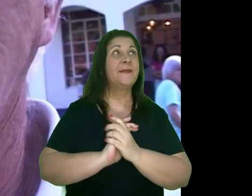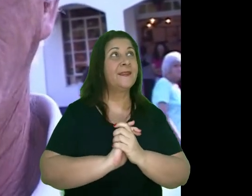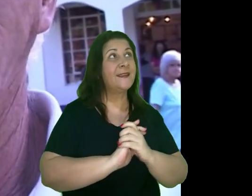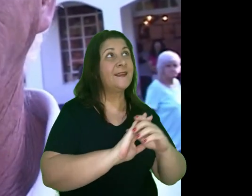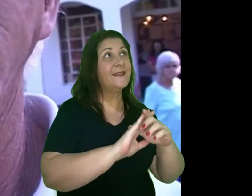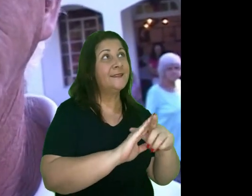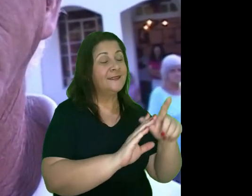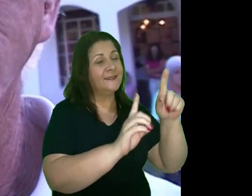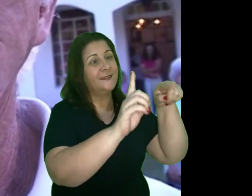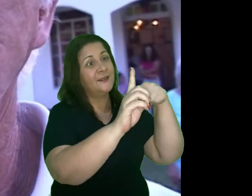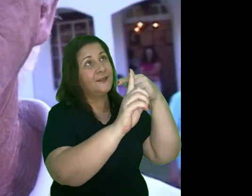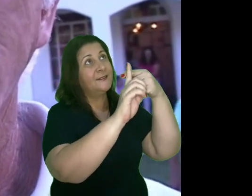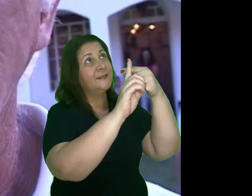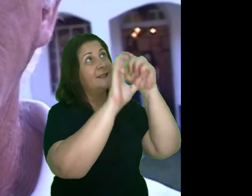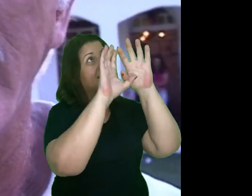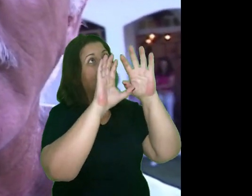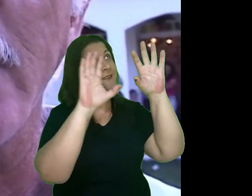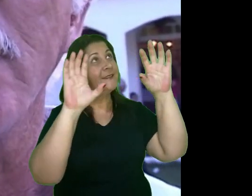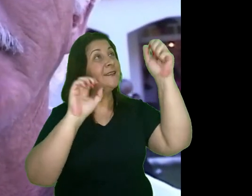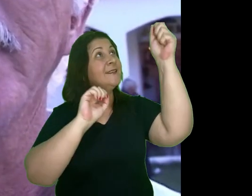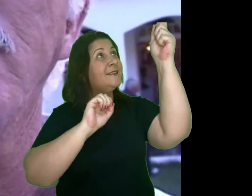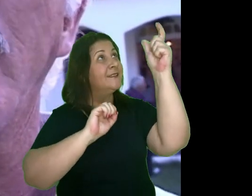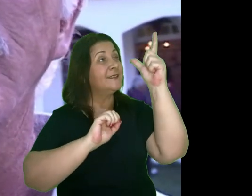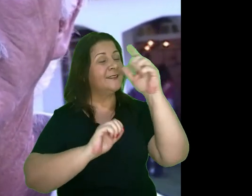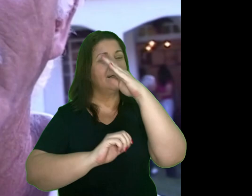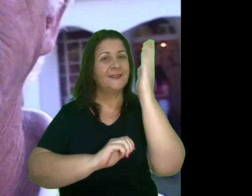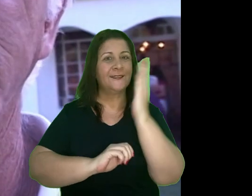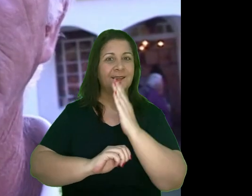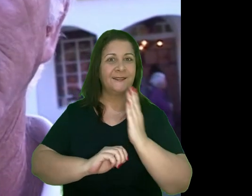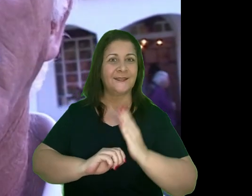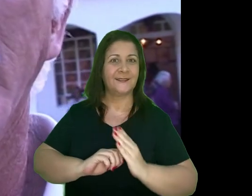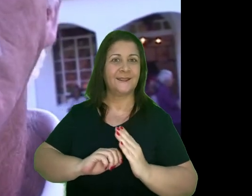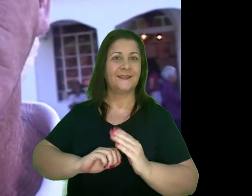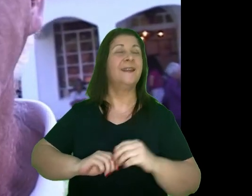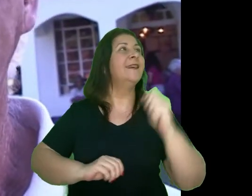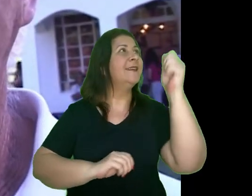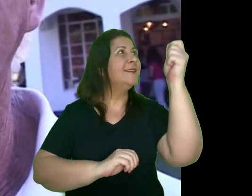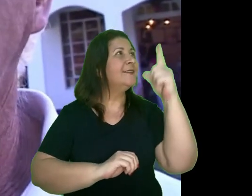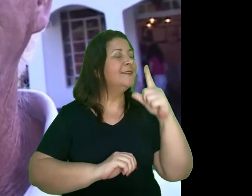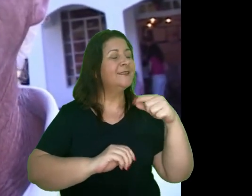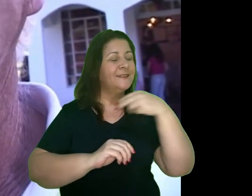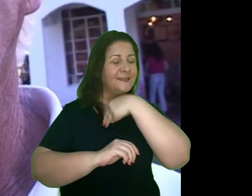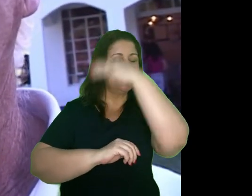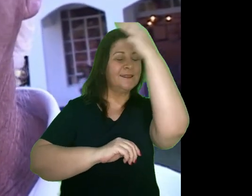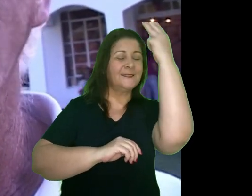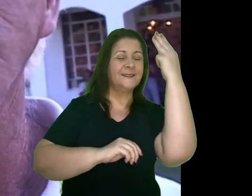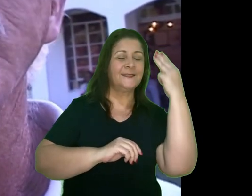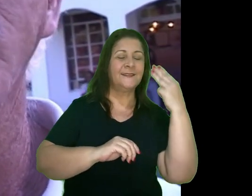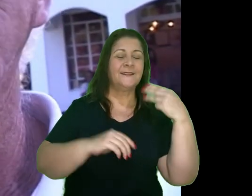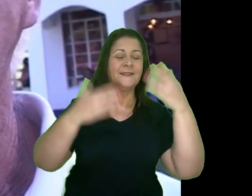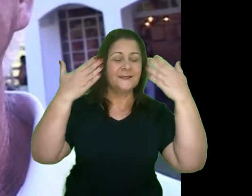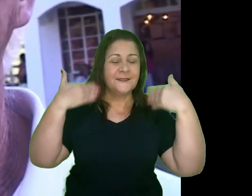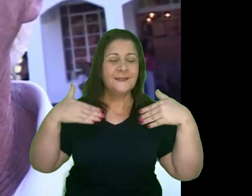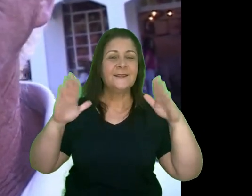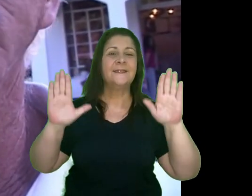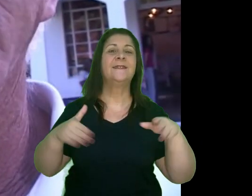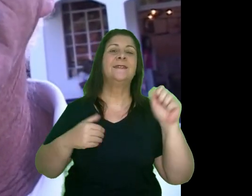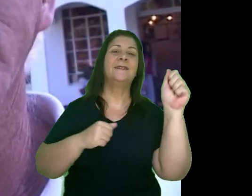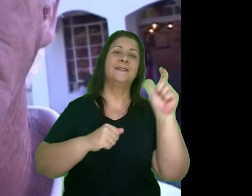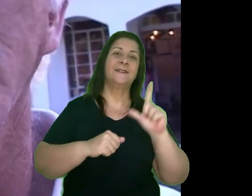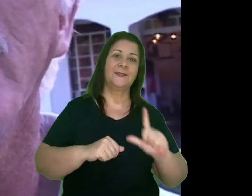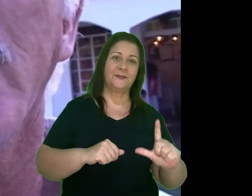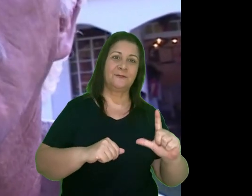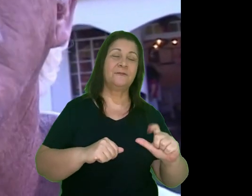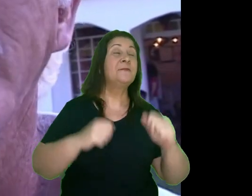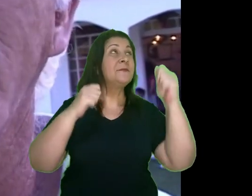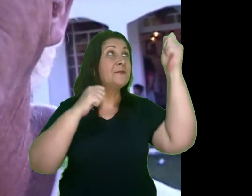prece. Aquele santo cruzeiro iluminou nosso Brasil. Ilumina Nossa Senhora e com seu manto azul de